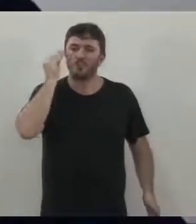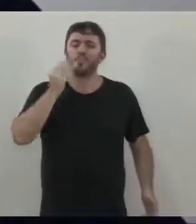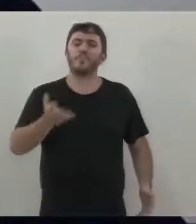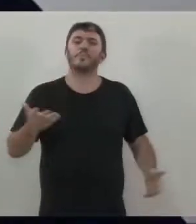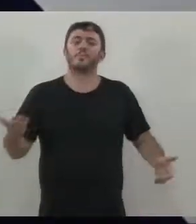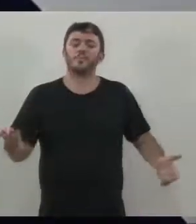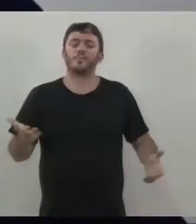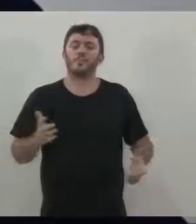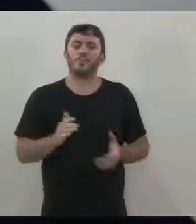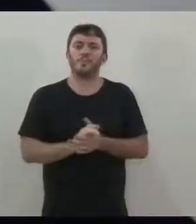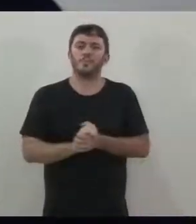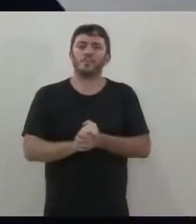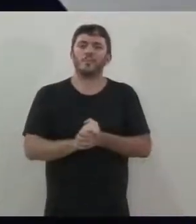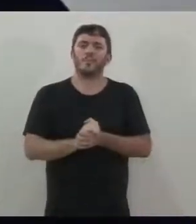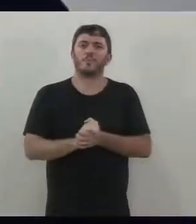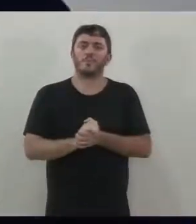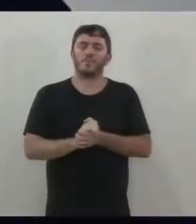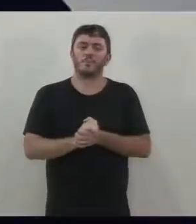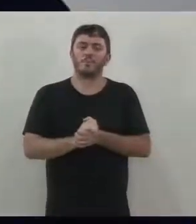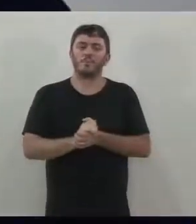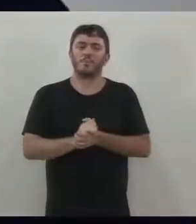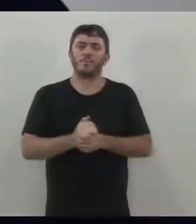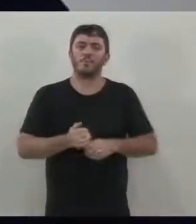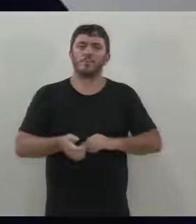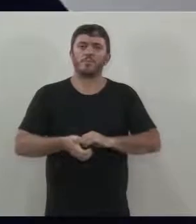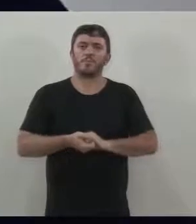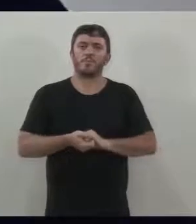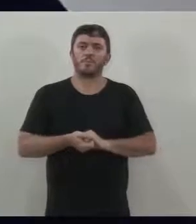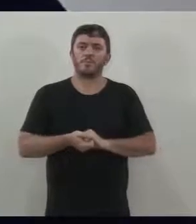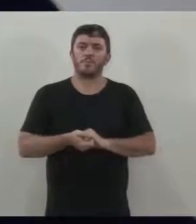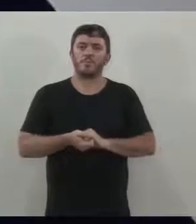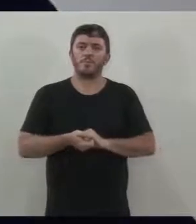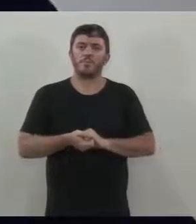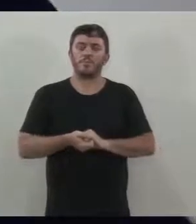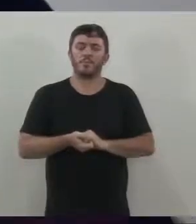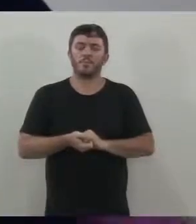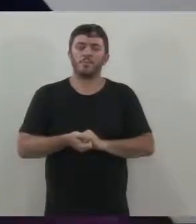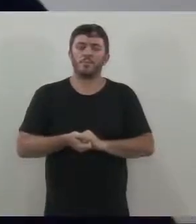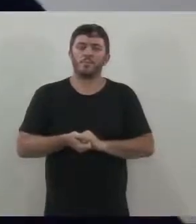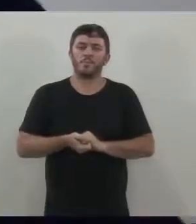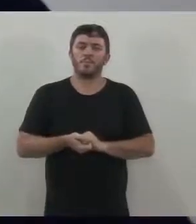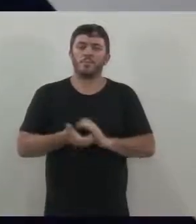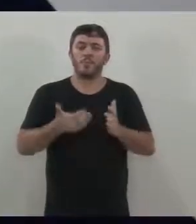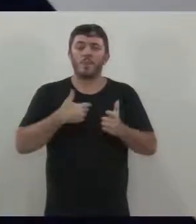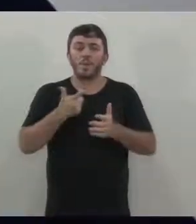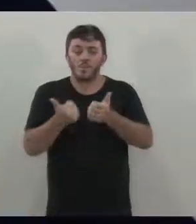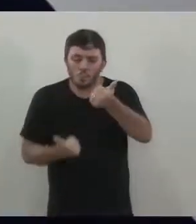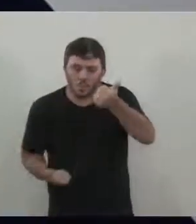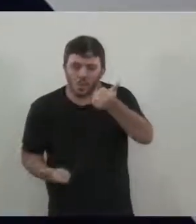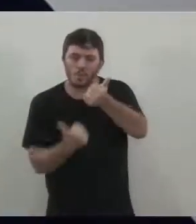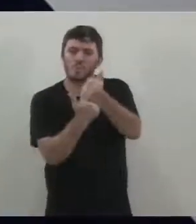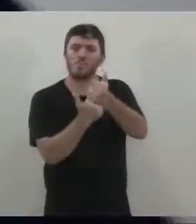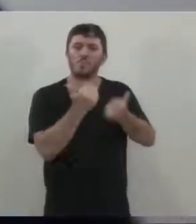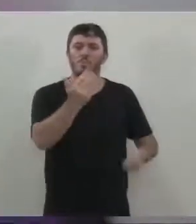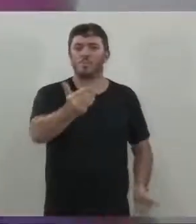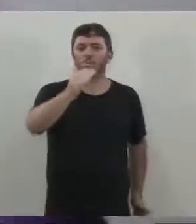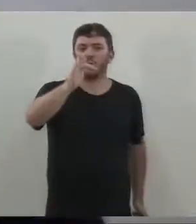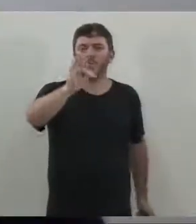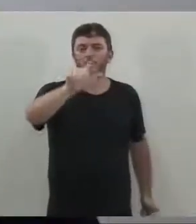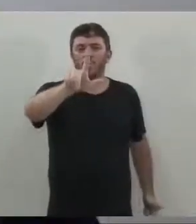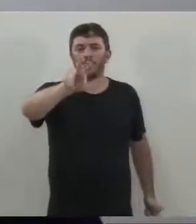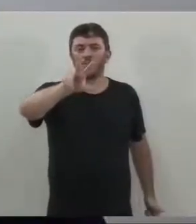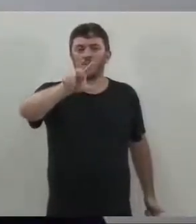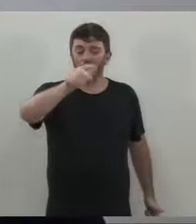hoje. Não é de hoje. Eu acho que hoje fica aqui, Flávia, meu apoio a você, as minhas